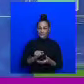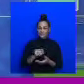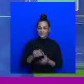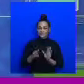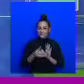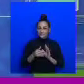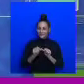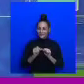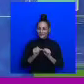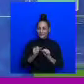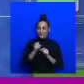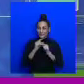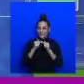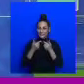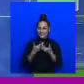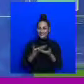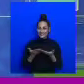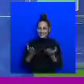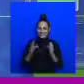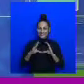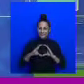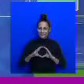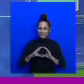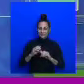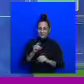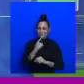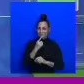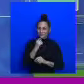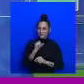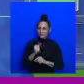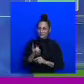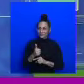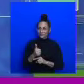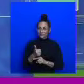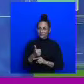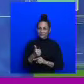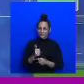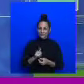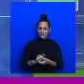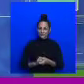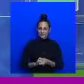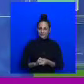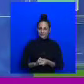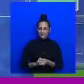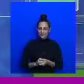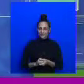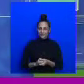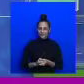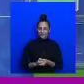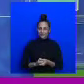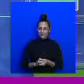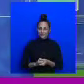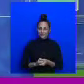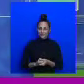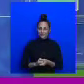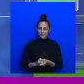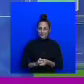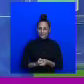Faça a sua aposta e boa sorte. Bola vermelha número 11. Vermelha 11.